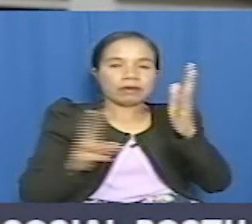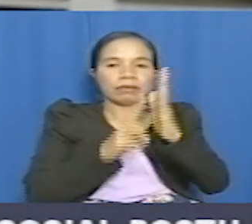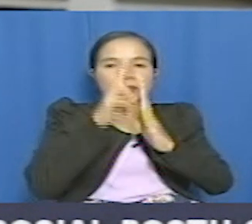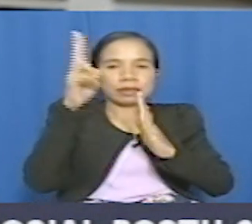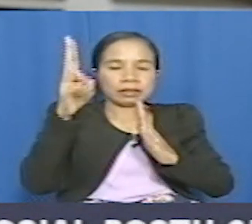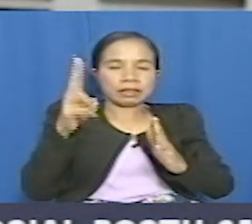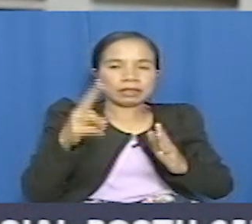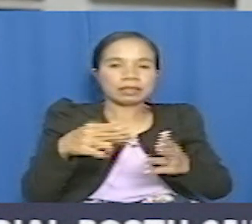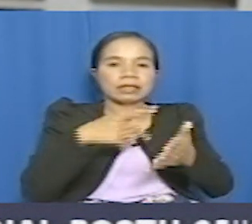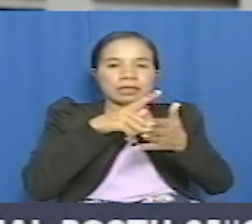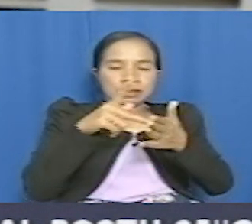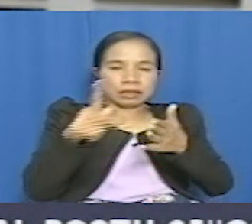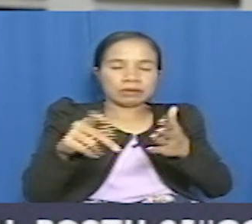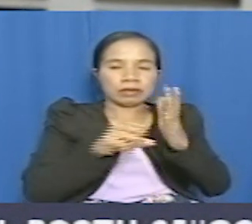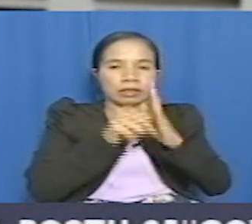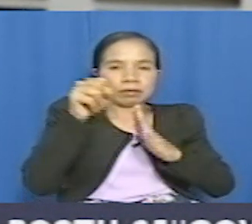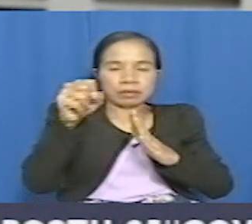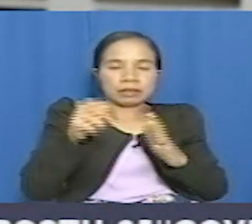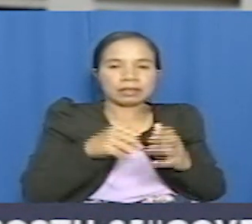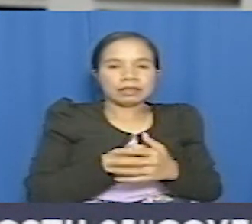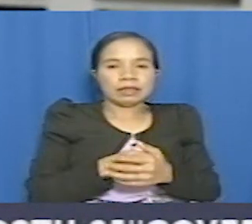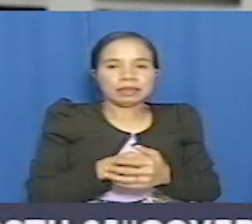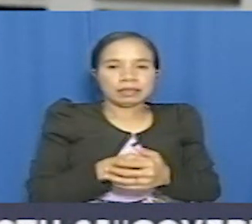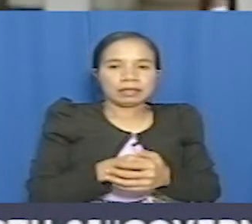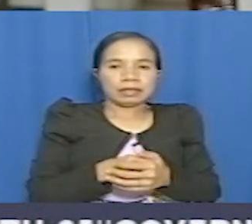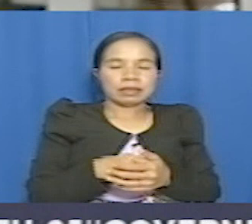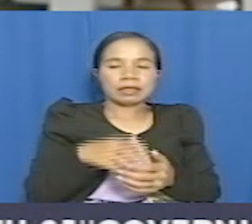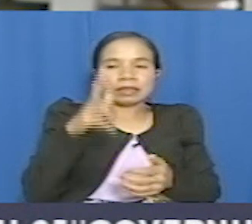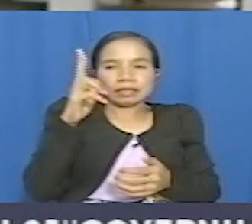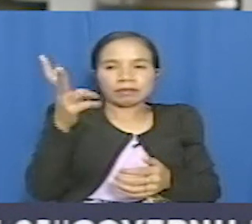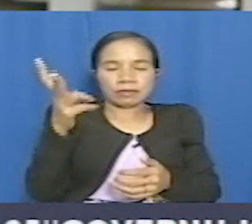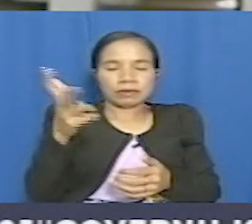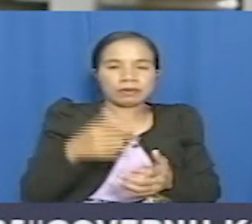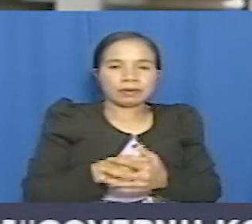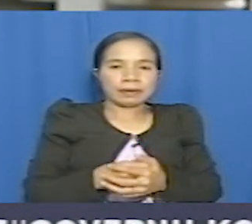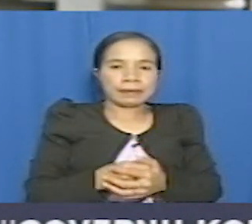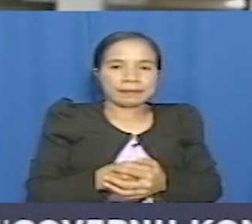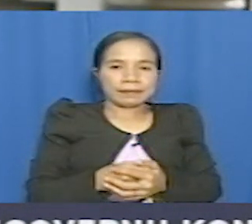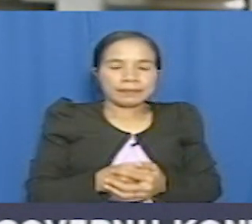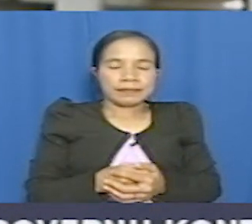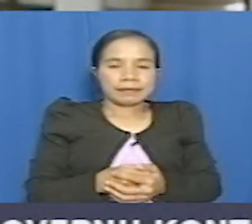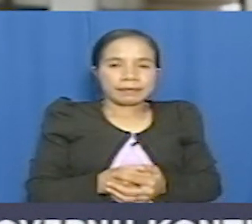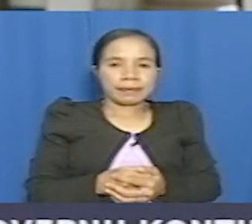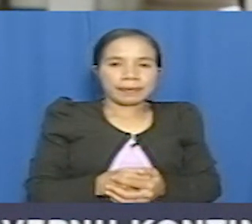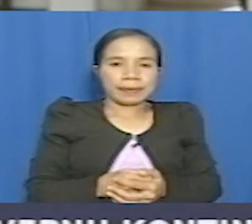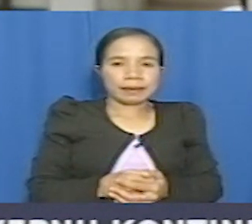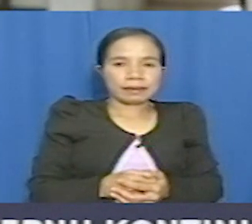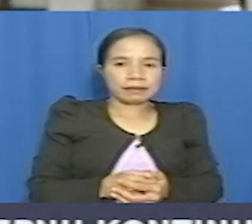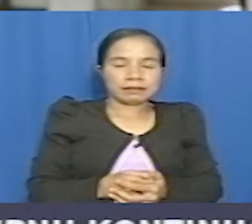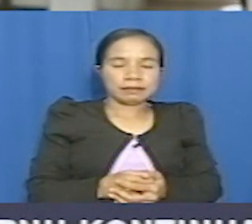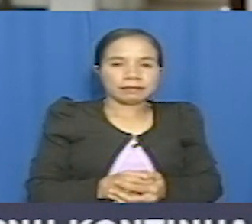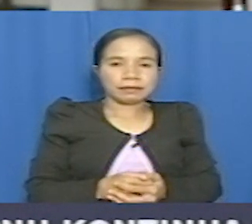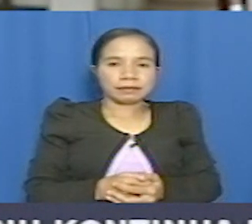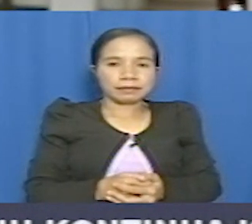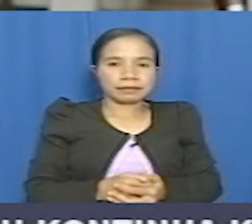universitário, se o selo de tia semestre, tia por dólar. Transferência lhe o baixar que nem a